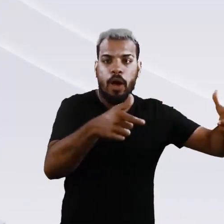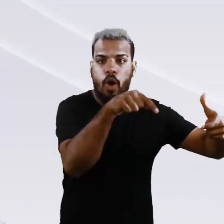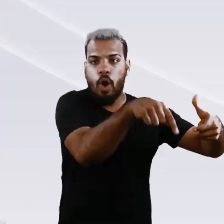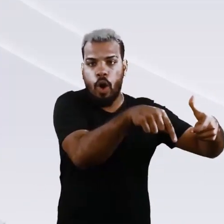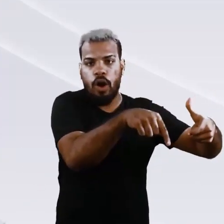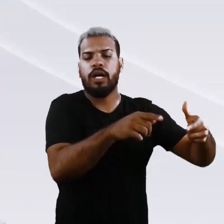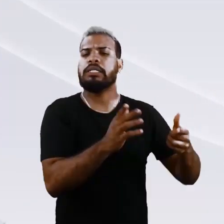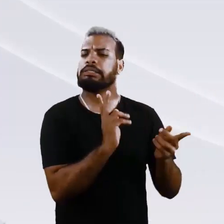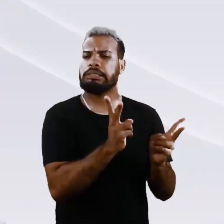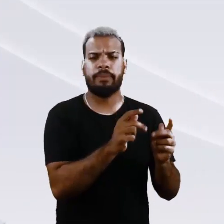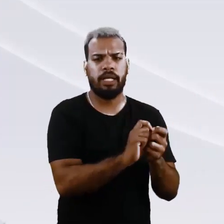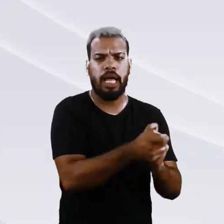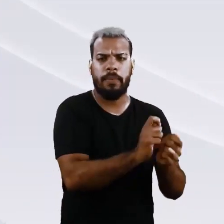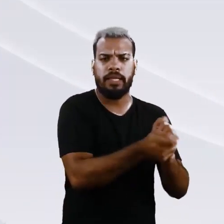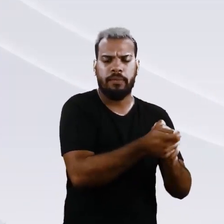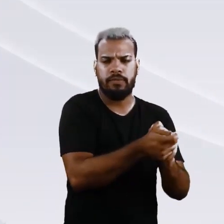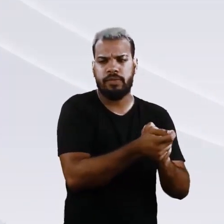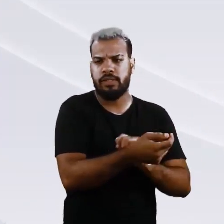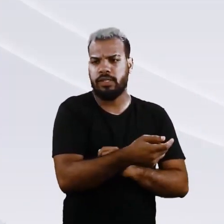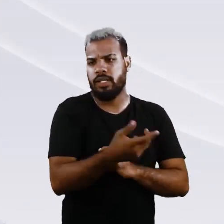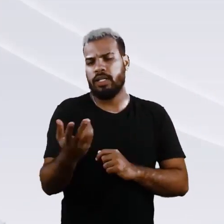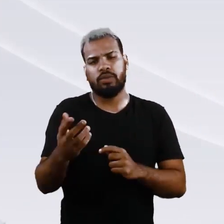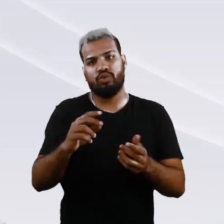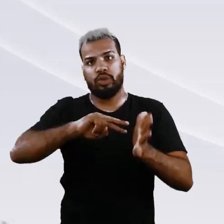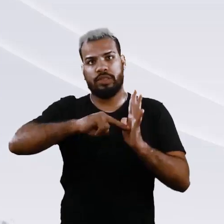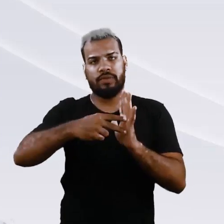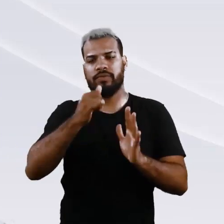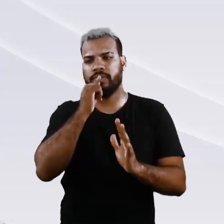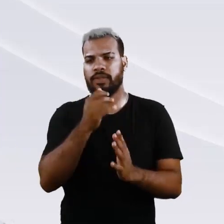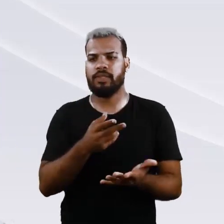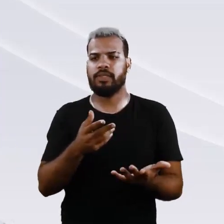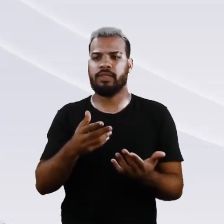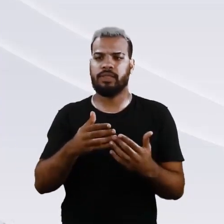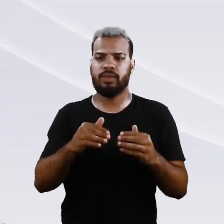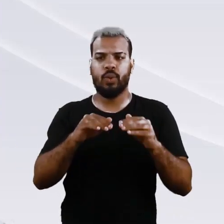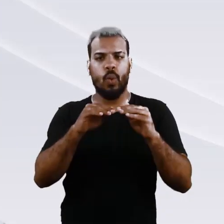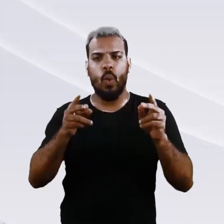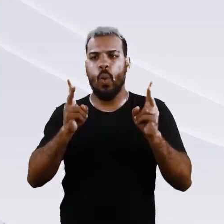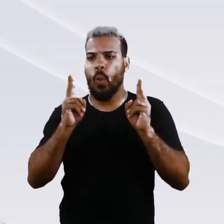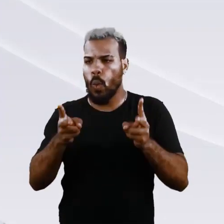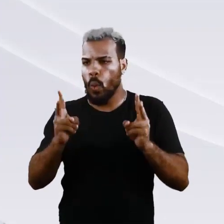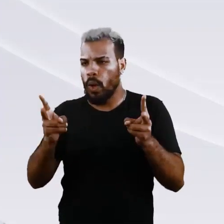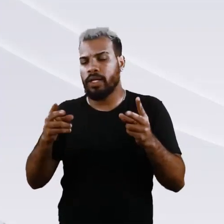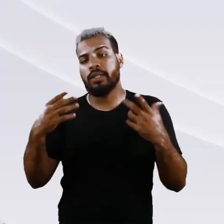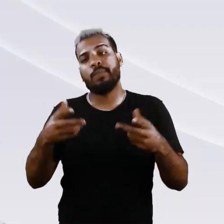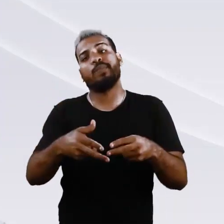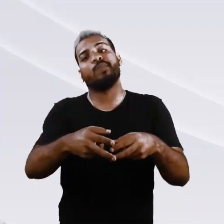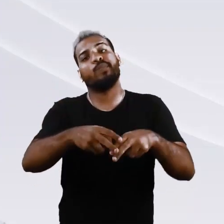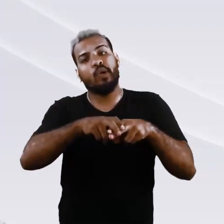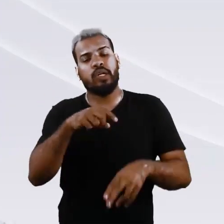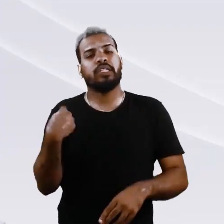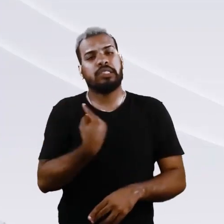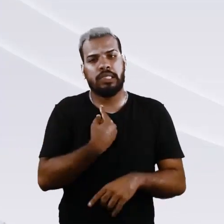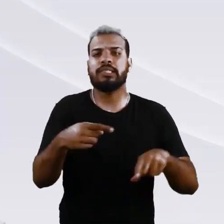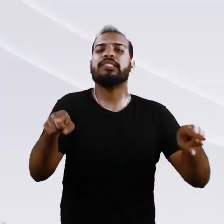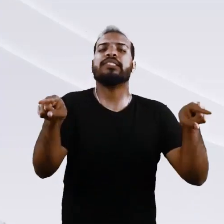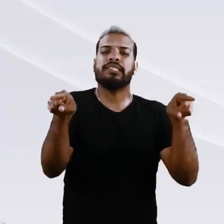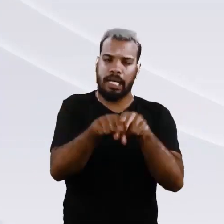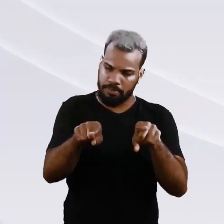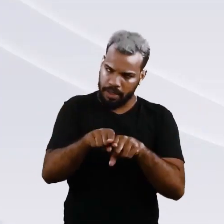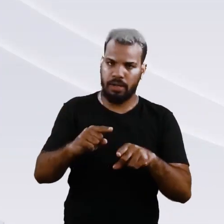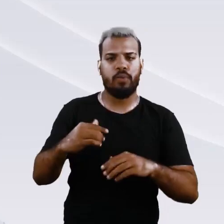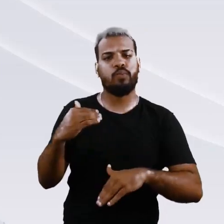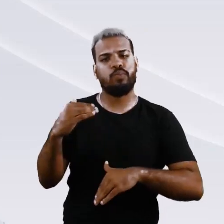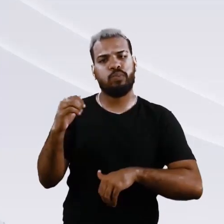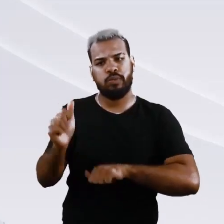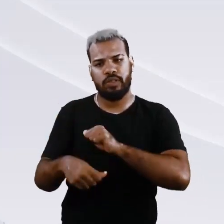maior e ela está sempre se adaptando. Não quer dizer que vai ser um modelo único, estável e contínuo. Por isso que a gente também está mudando, né,